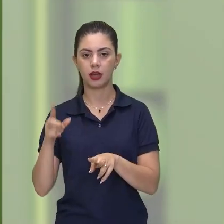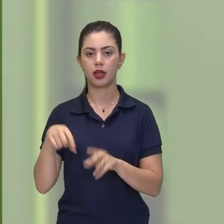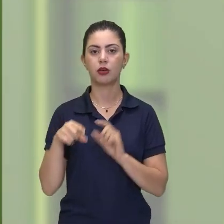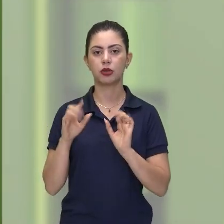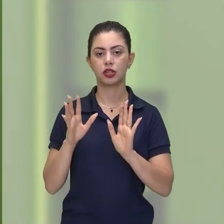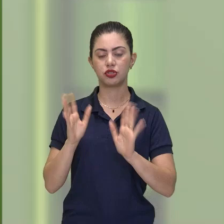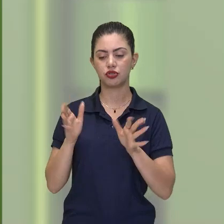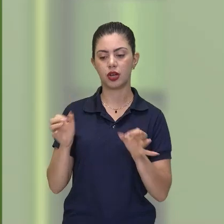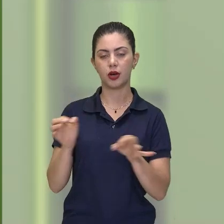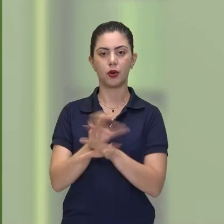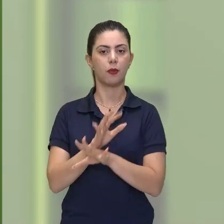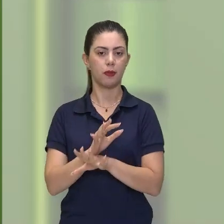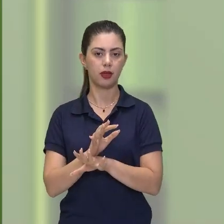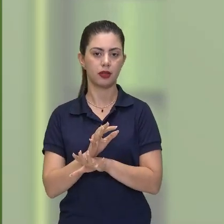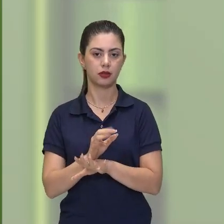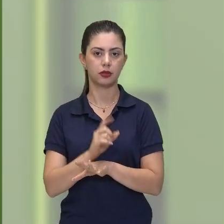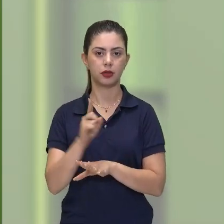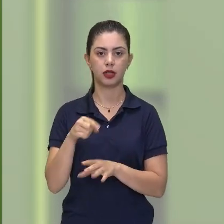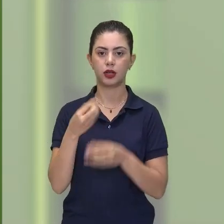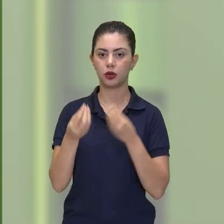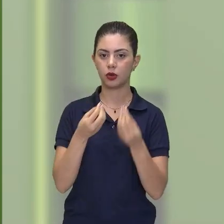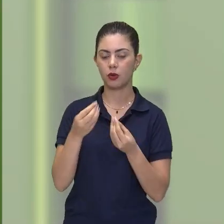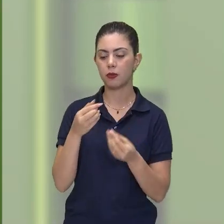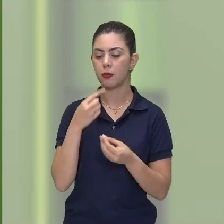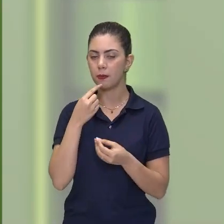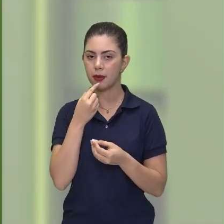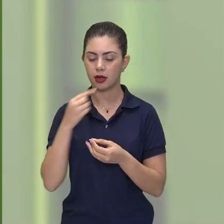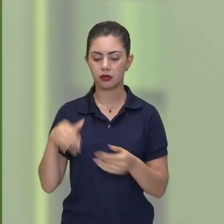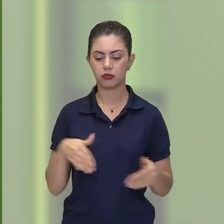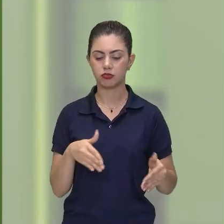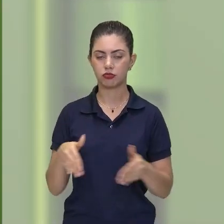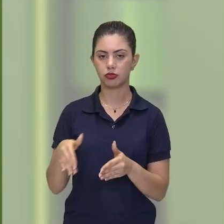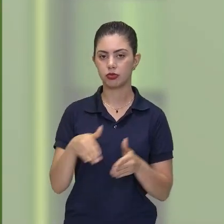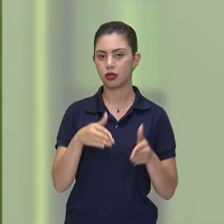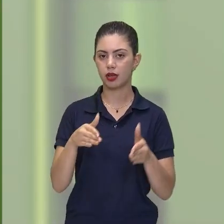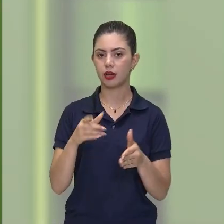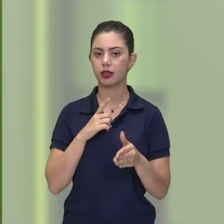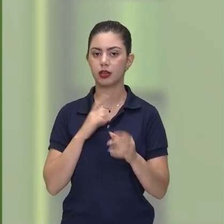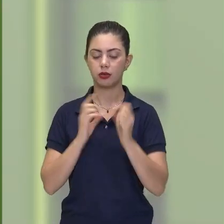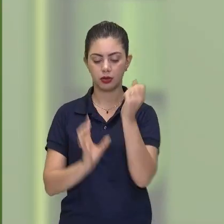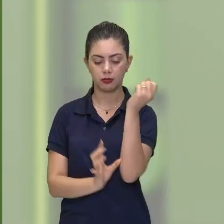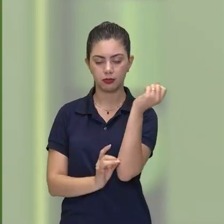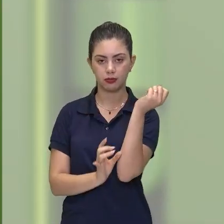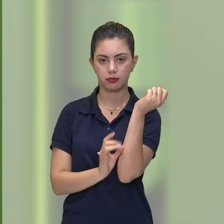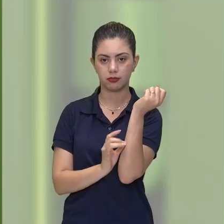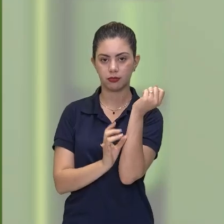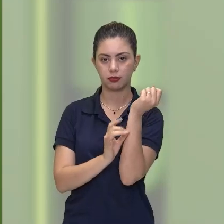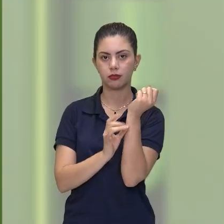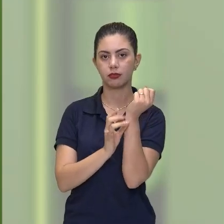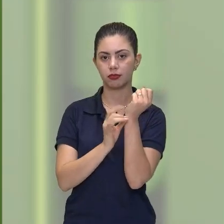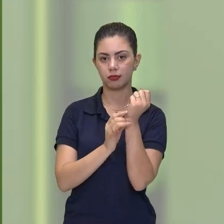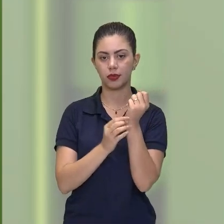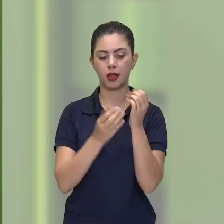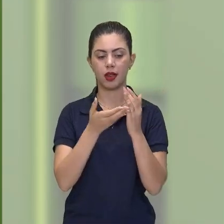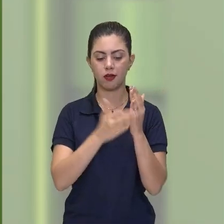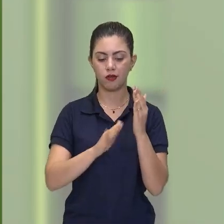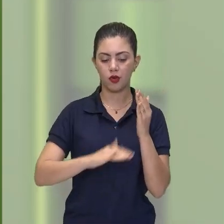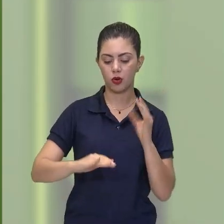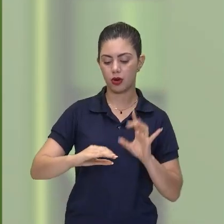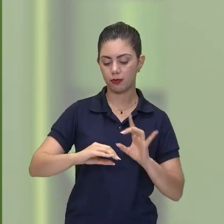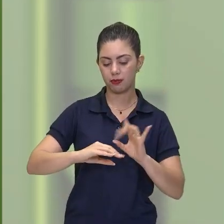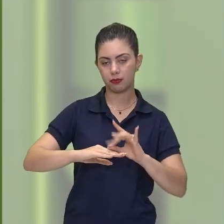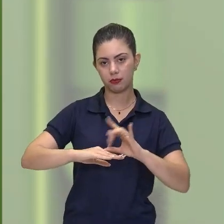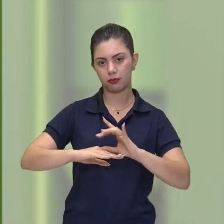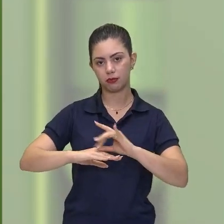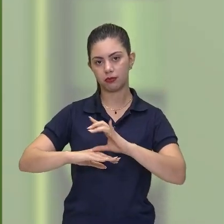ambiente terrestre, próximo ao igarapé, e realizando esse processo de fragmentação, porque ele vai se